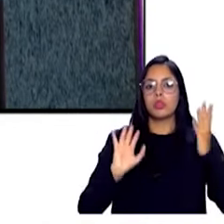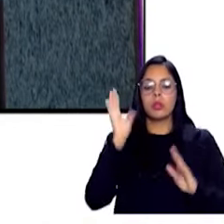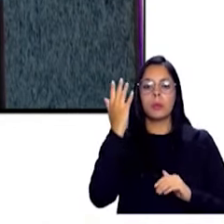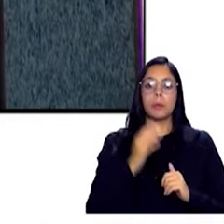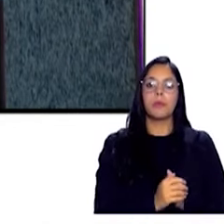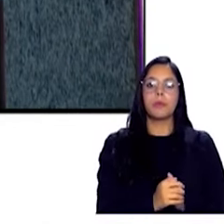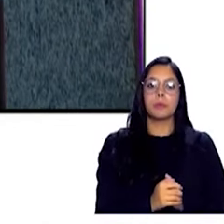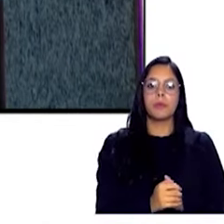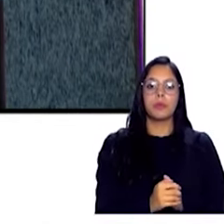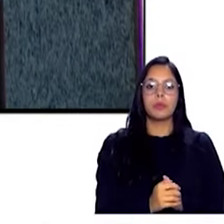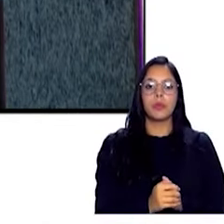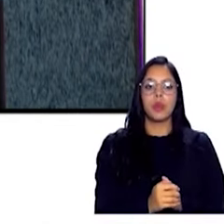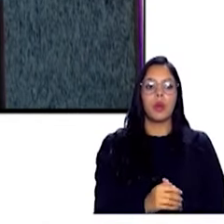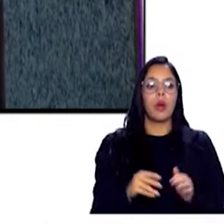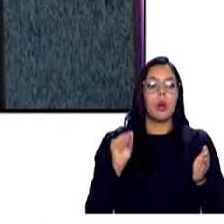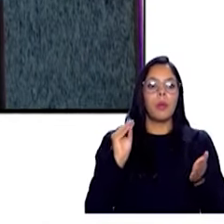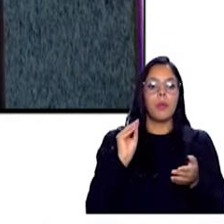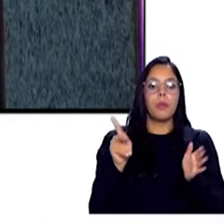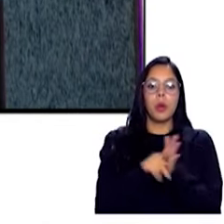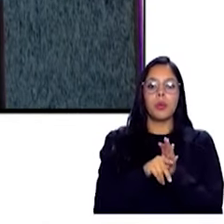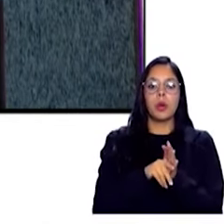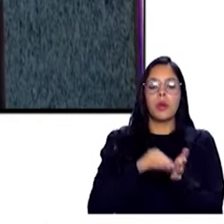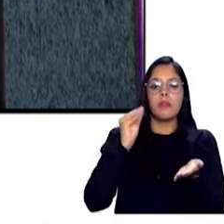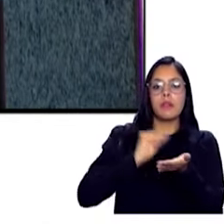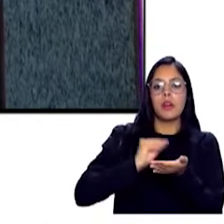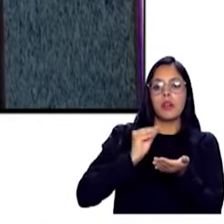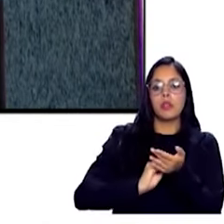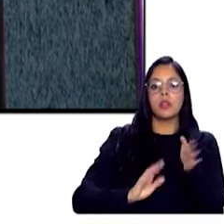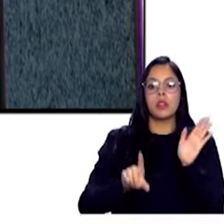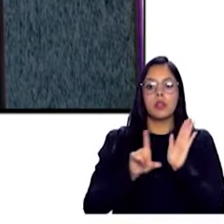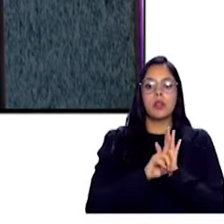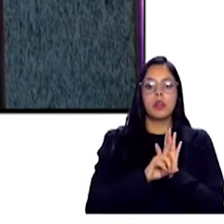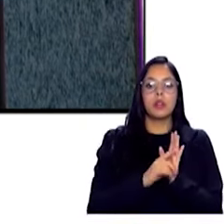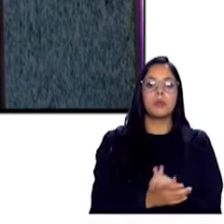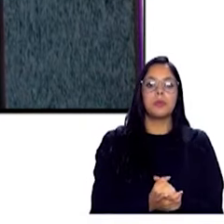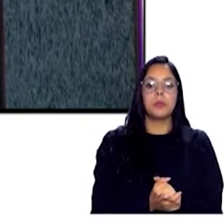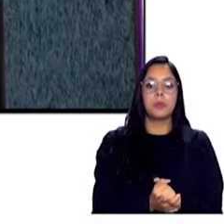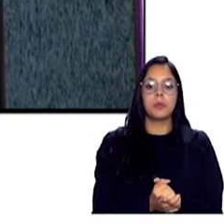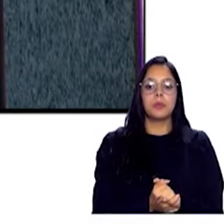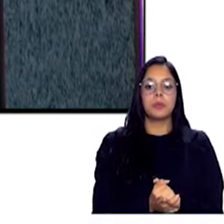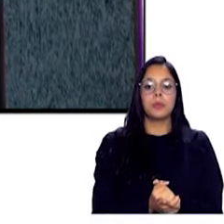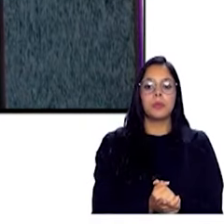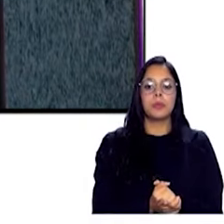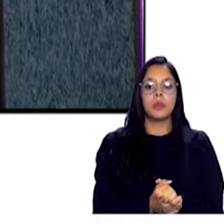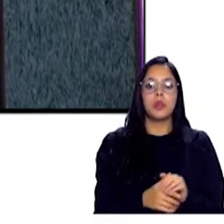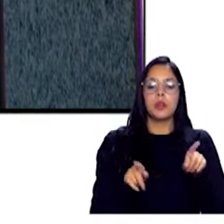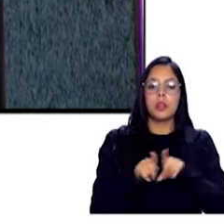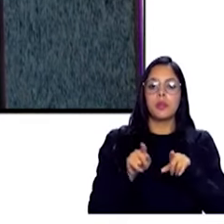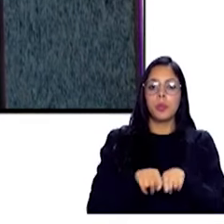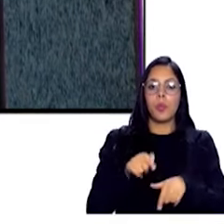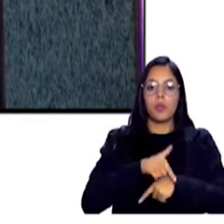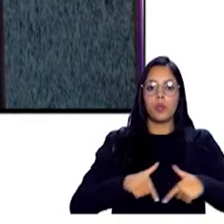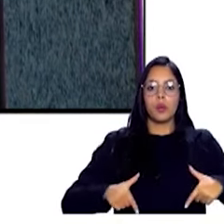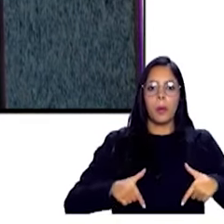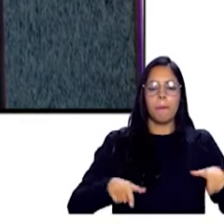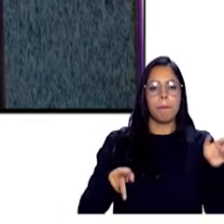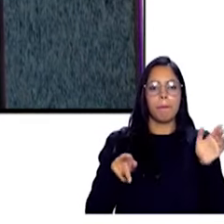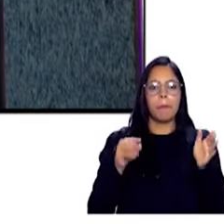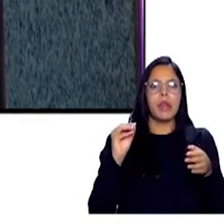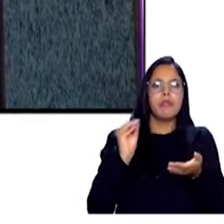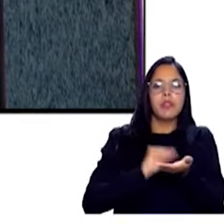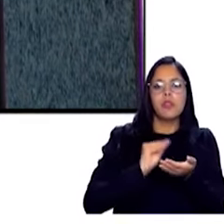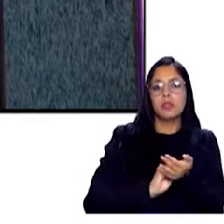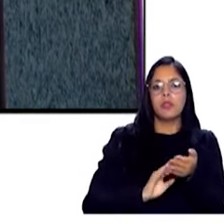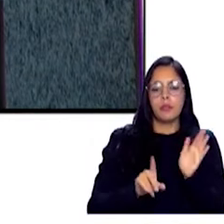de falta de lei de de de de de de de vazio legislativo em